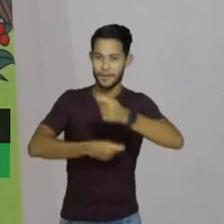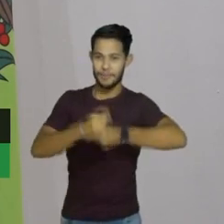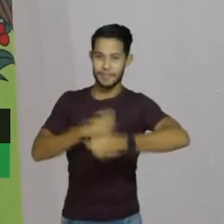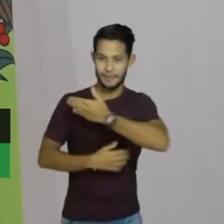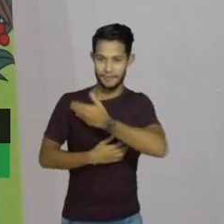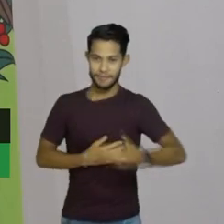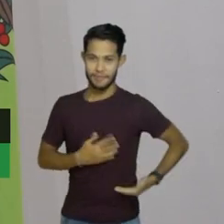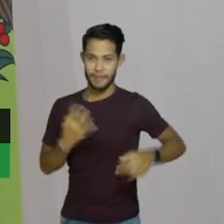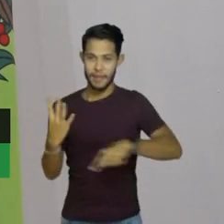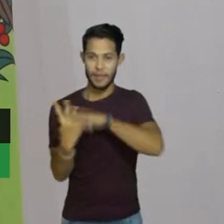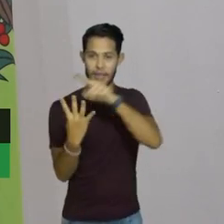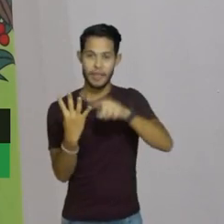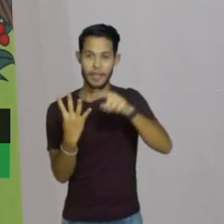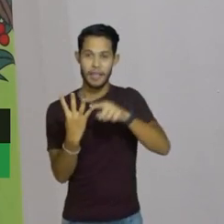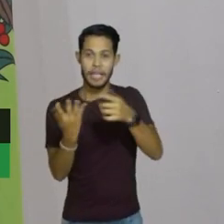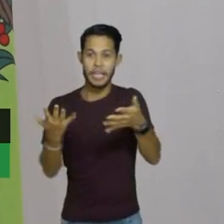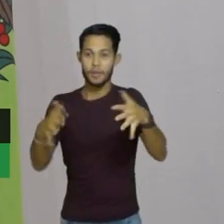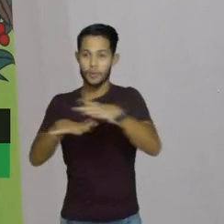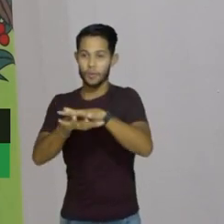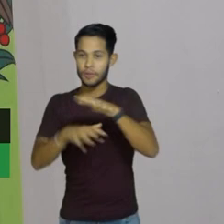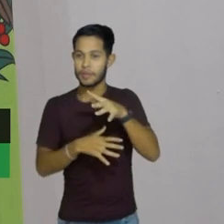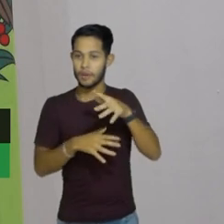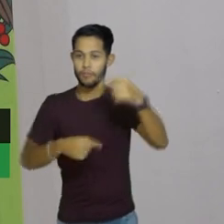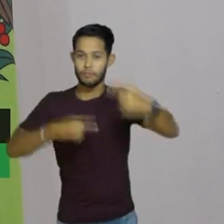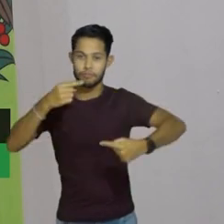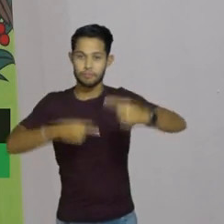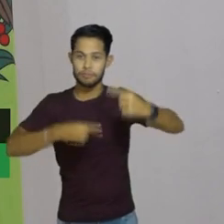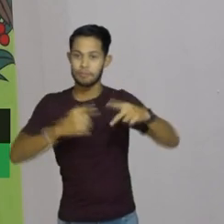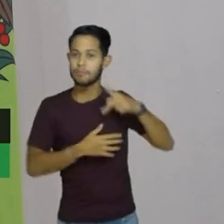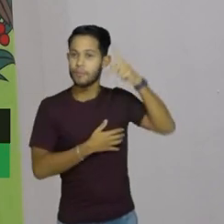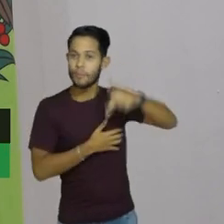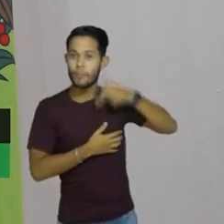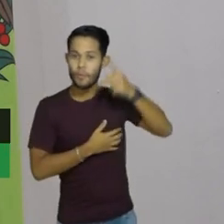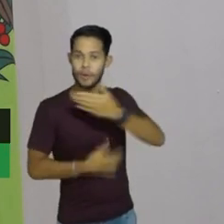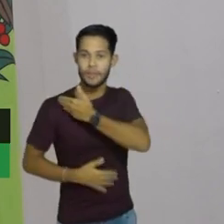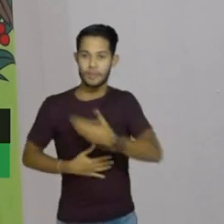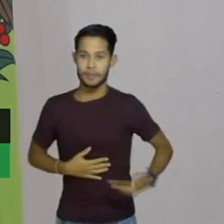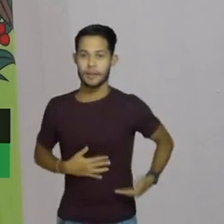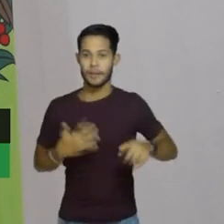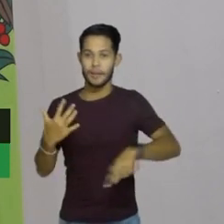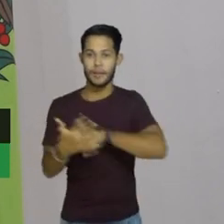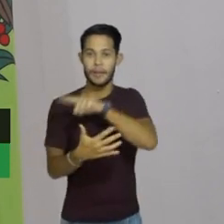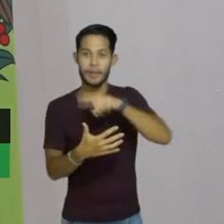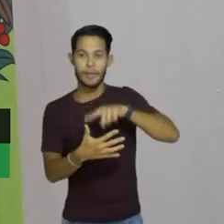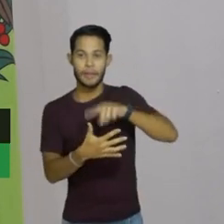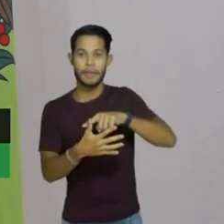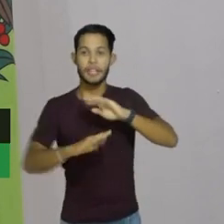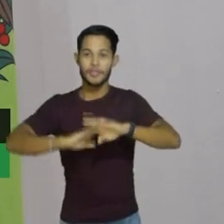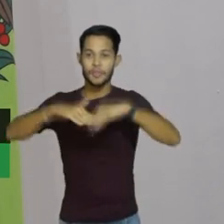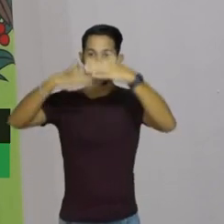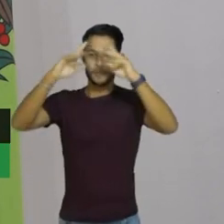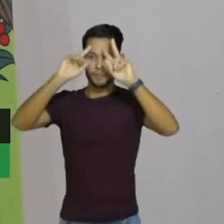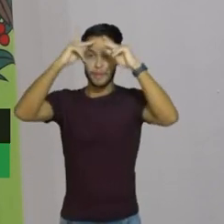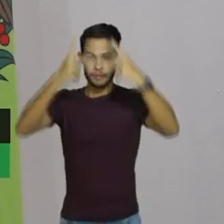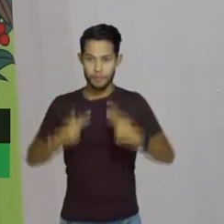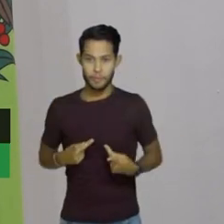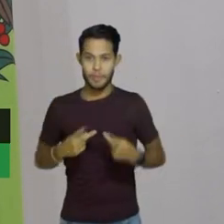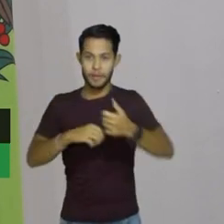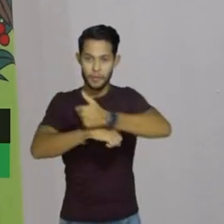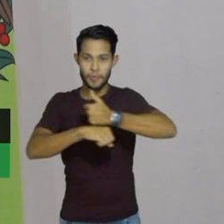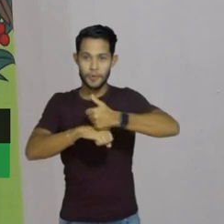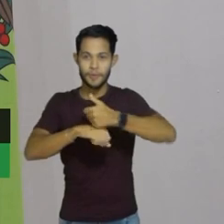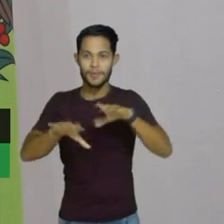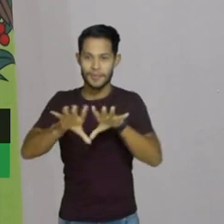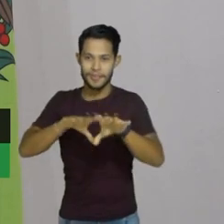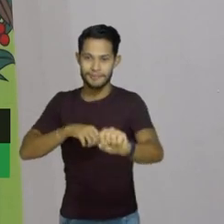de Inclusão e Políticas Públicas e também o Núcleo de Qualificação Profissional e Desenvolvimento Humano. Há alguns programas que são desenvolvidos